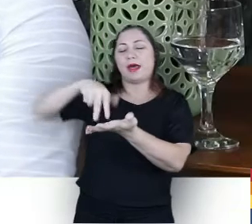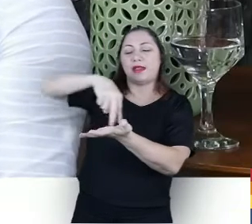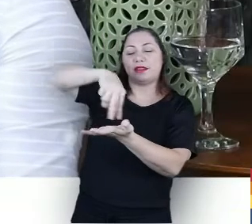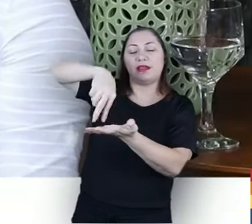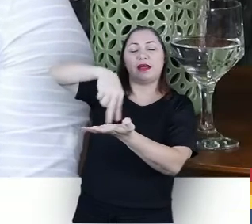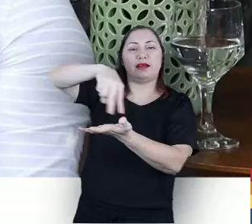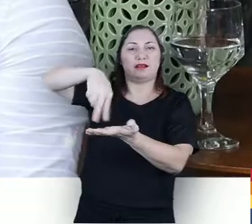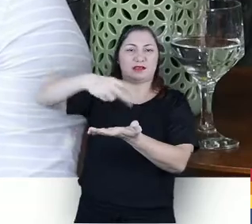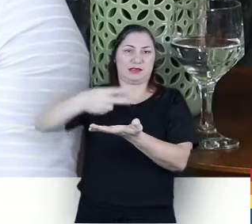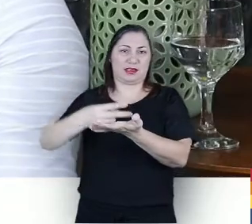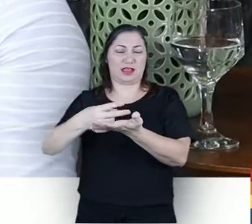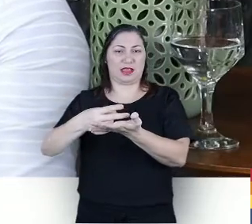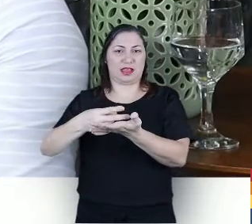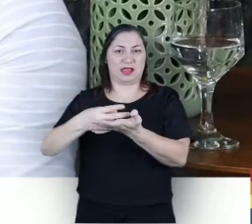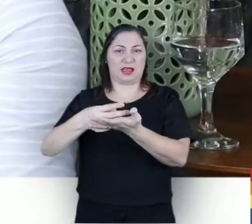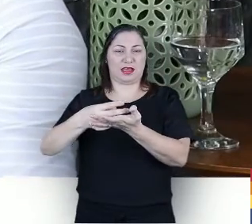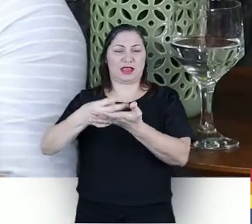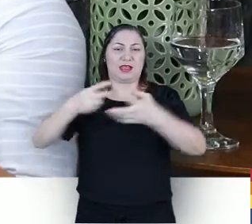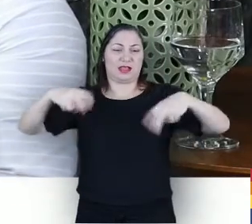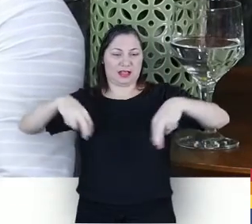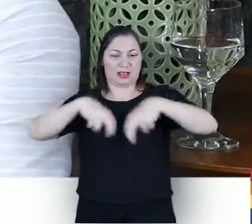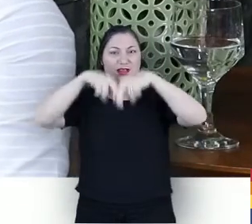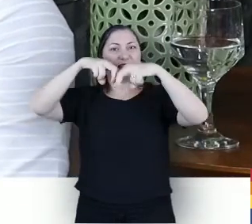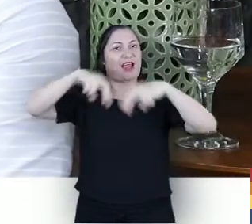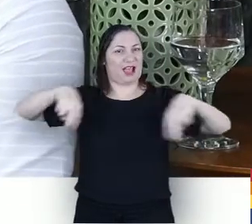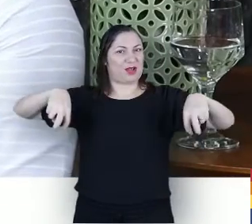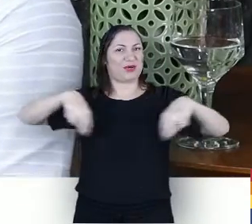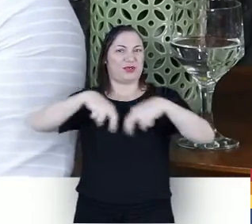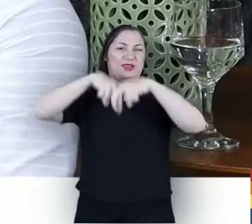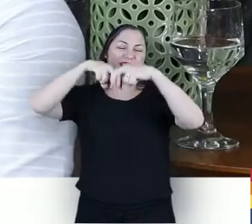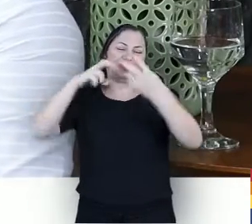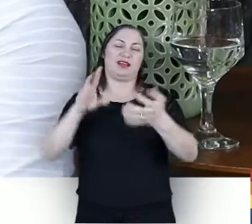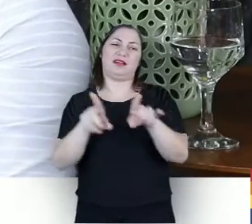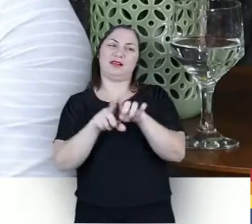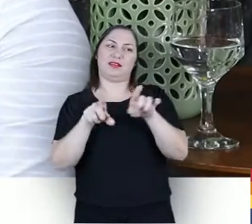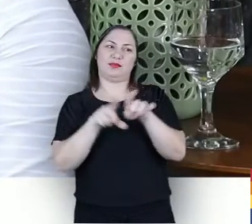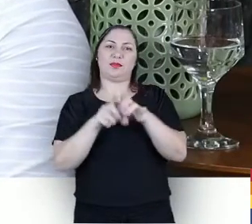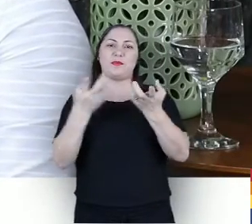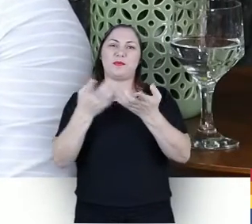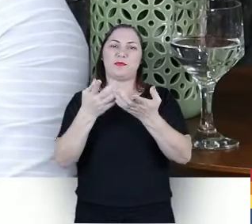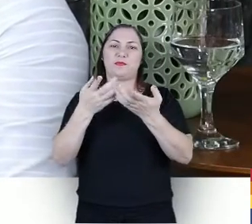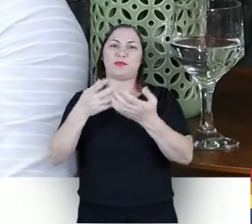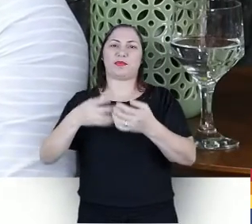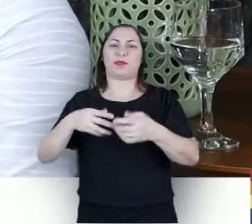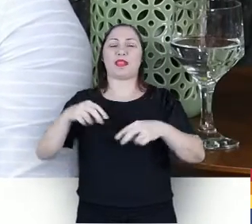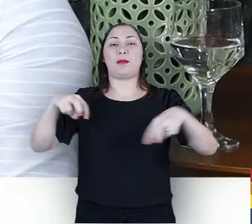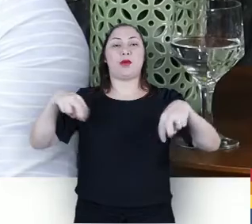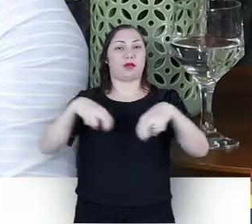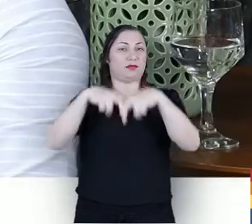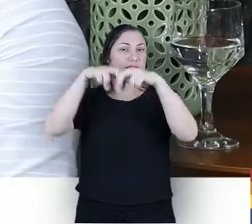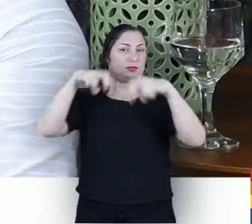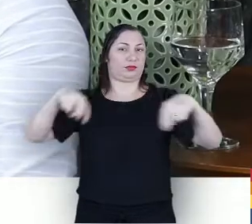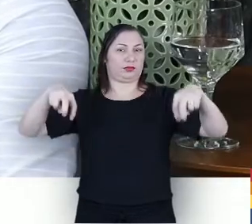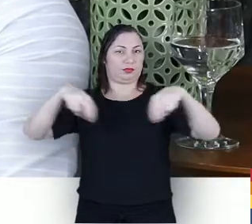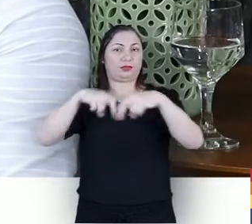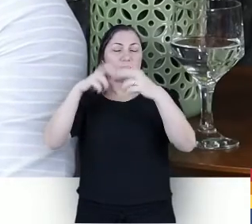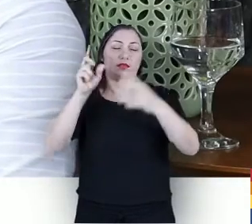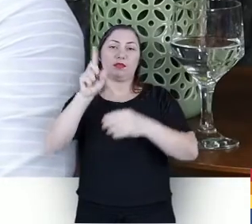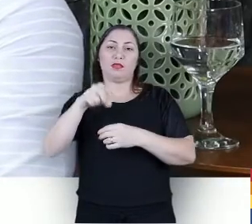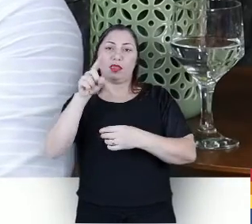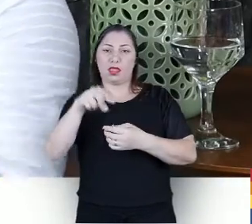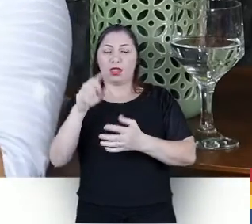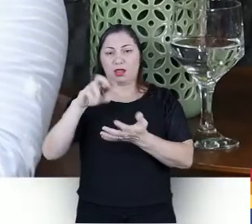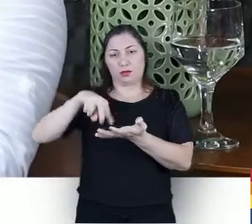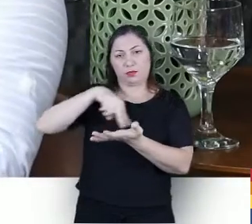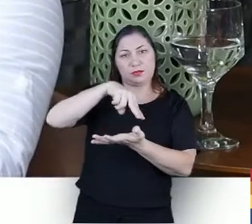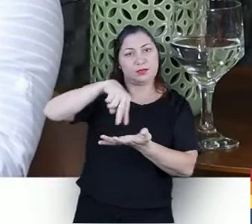desses dois componentes podem trabalhar a expressão corporal dentro de uma dança popular, de uma dança típica. E aqui